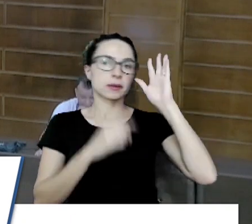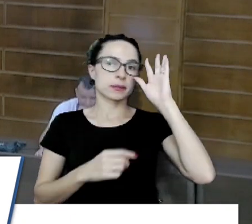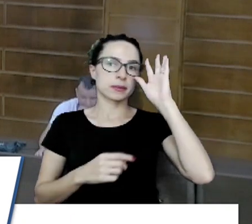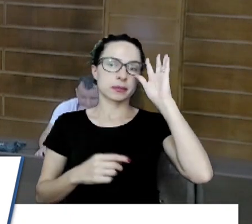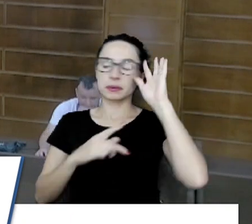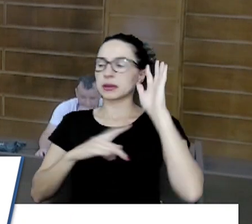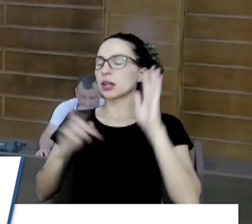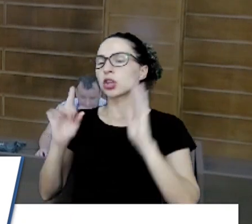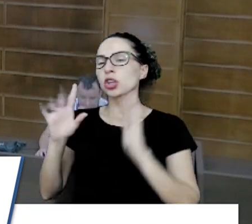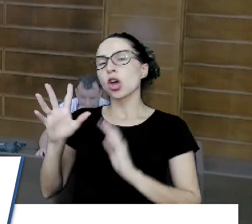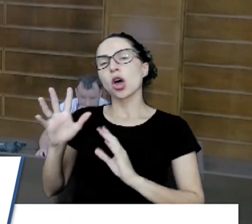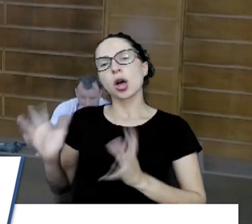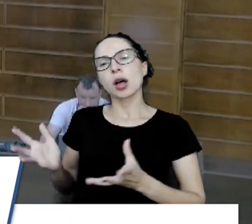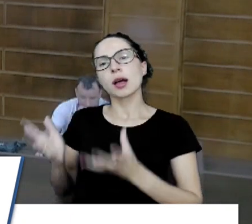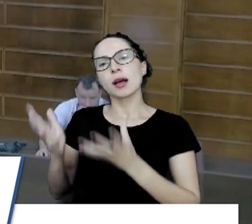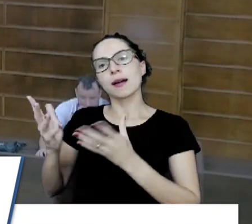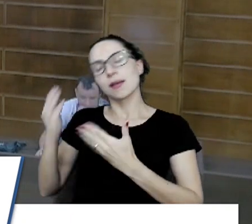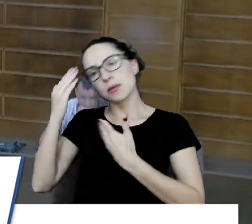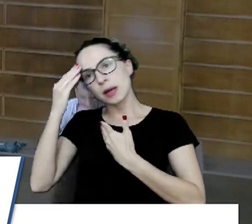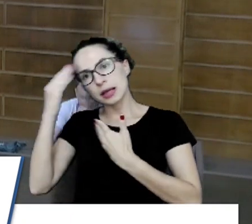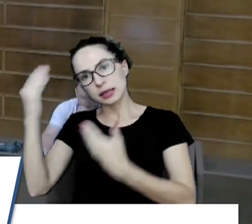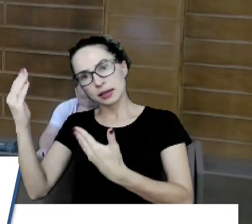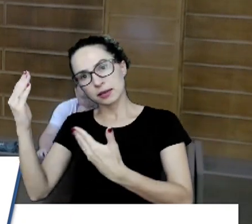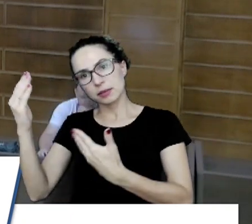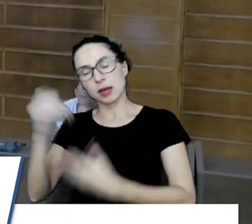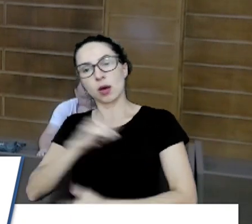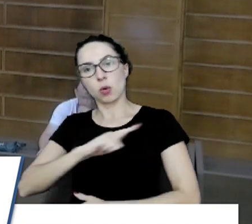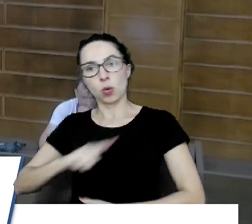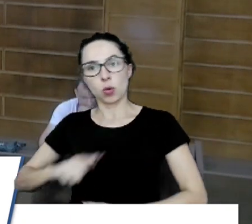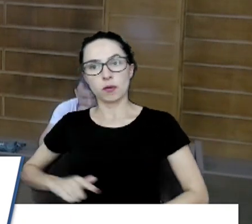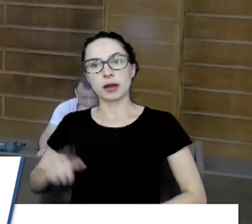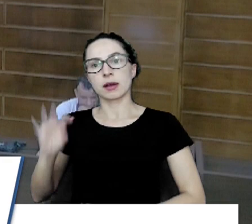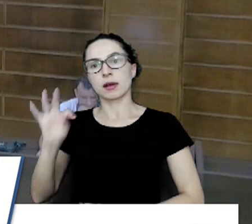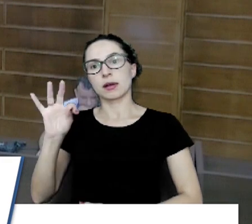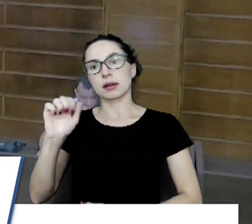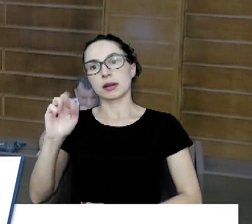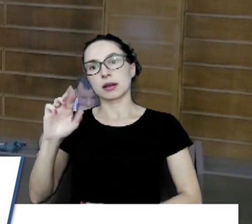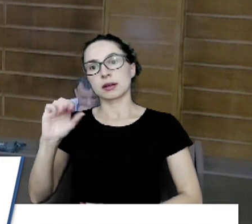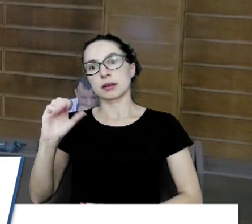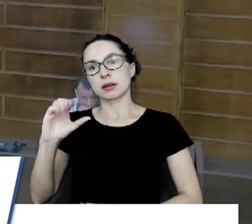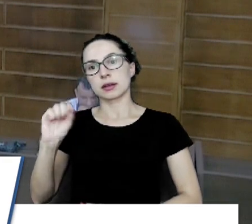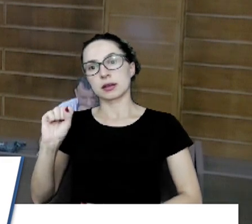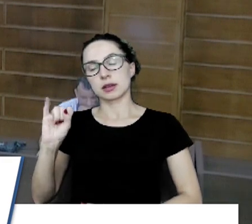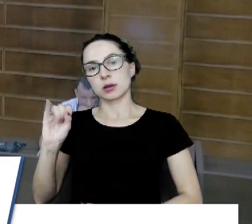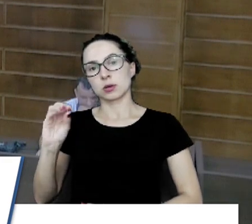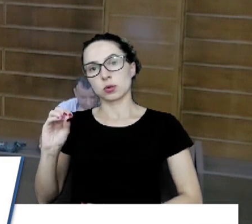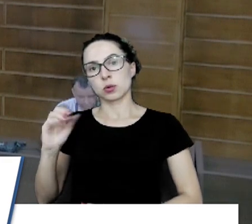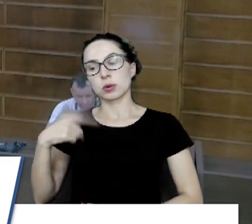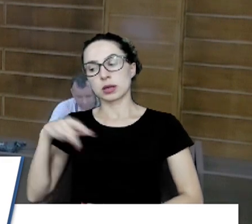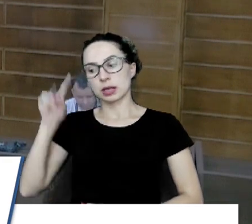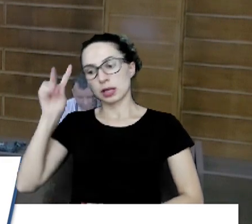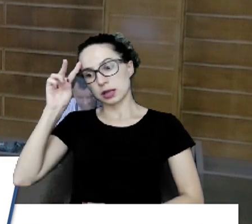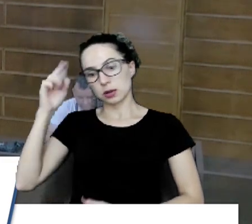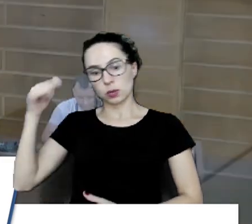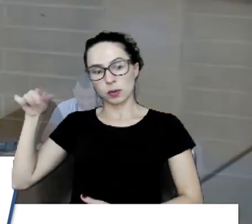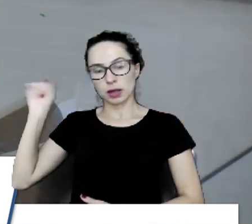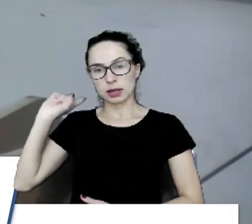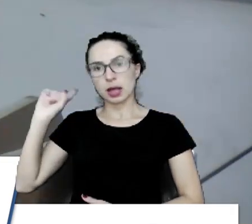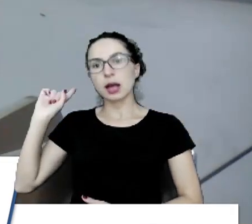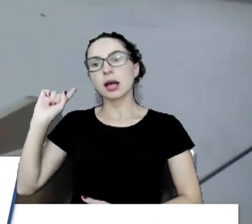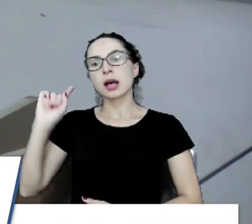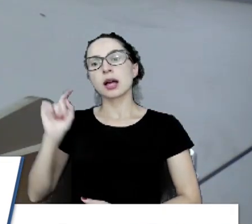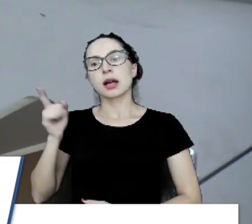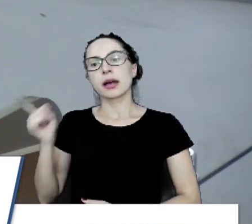Presidente, só ressaltar o agradecimento ao governador Tarcísio de Freitas, que na segunda passada